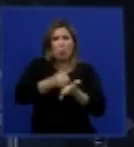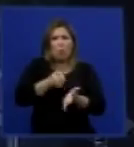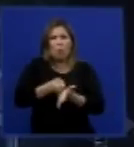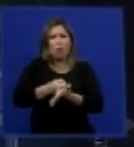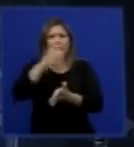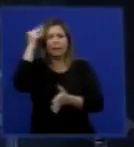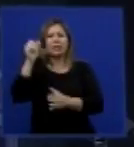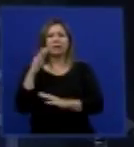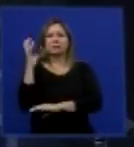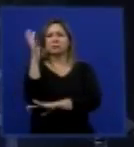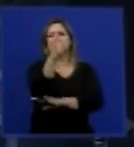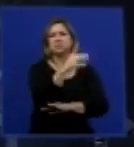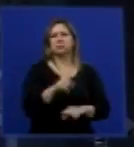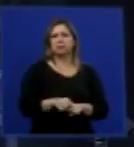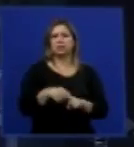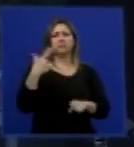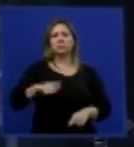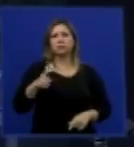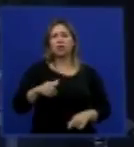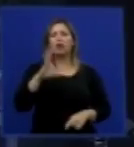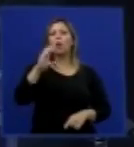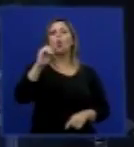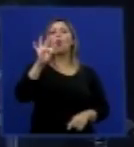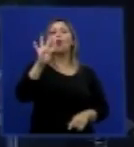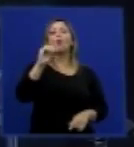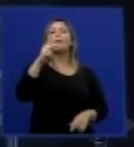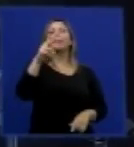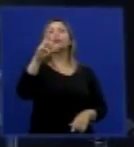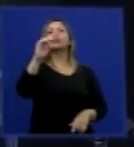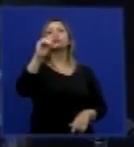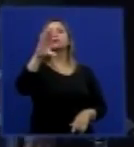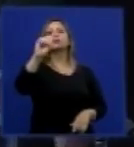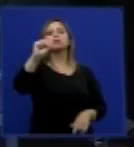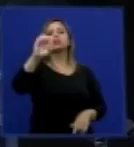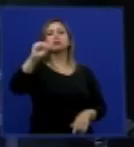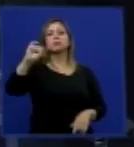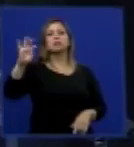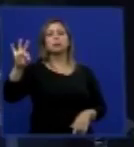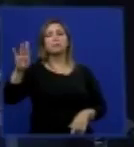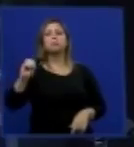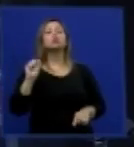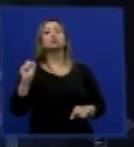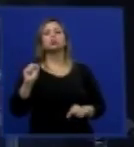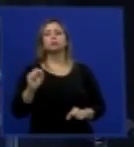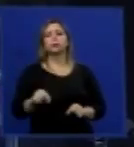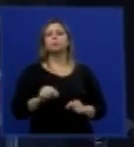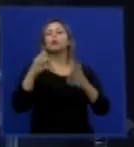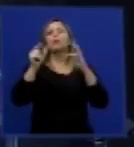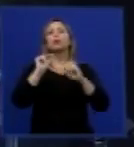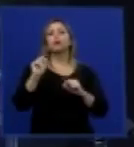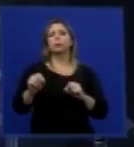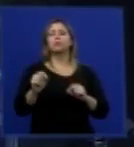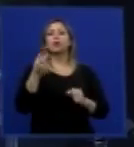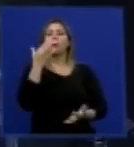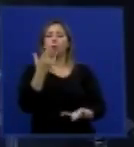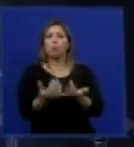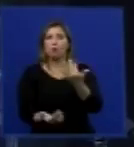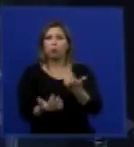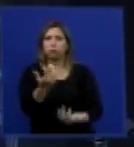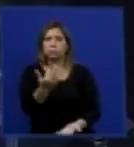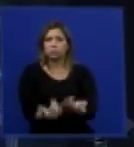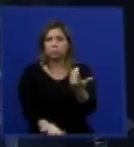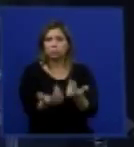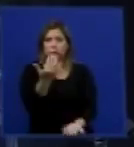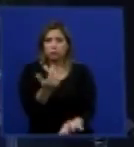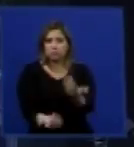coprocessamento vou me permitir então rapidamente explicar que o coprocessamento é uma queima que se faz nos